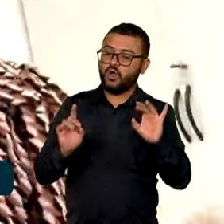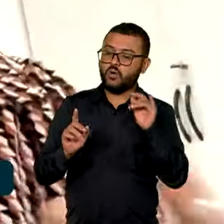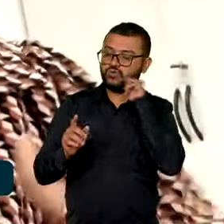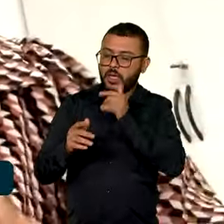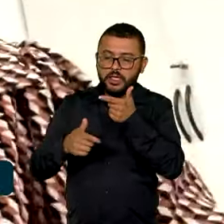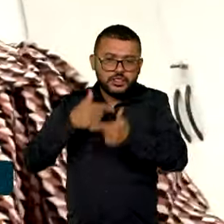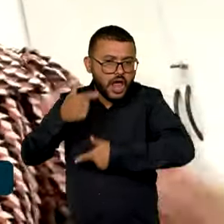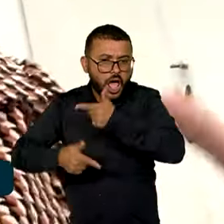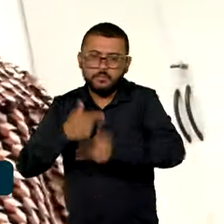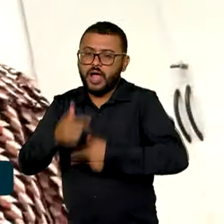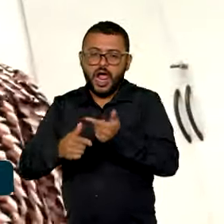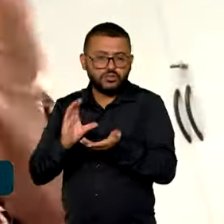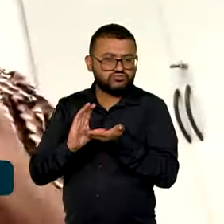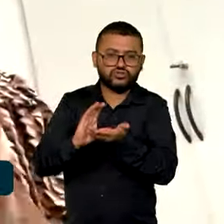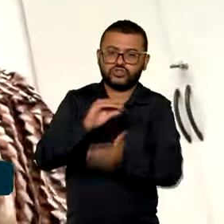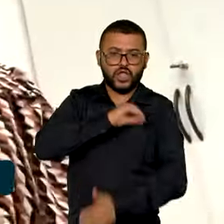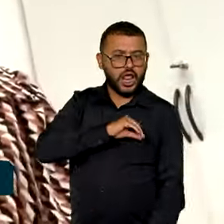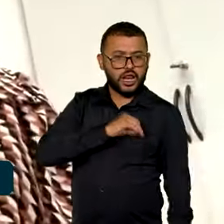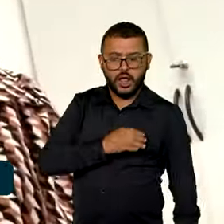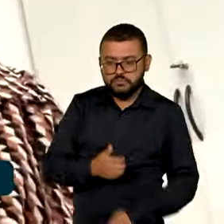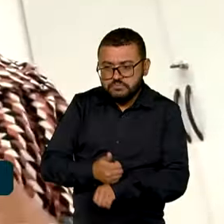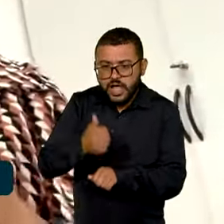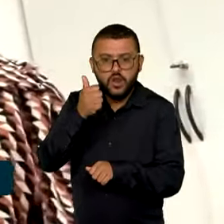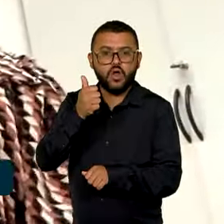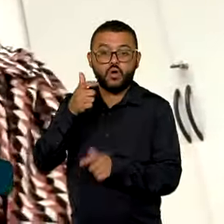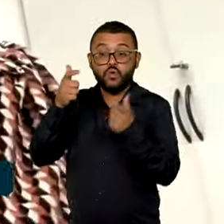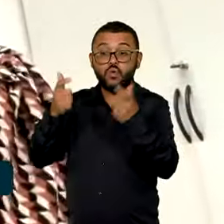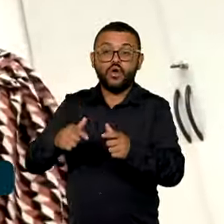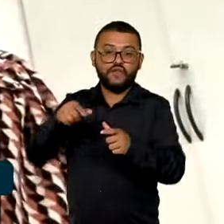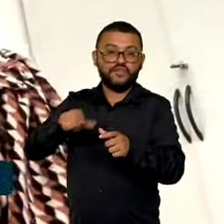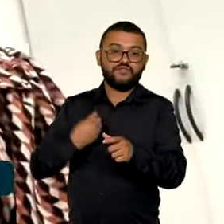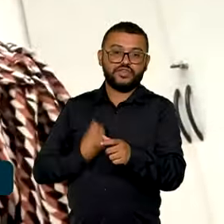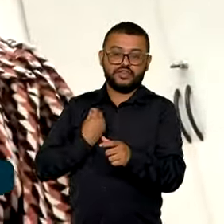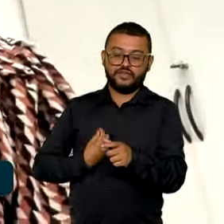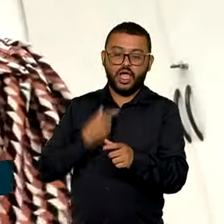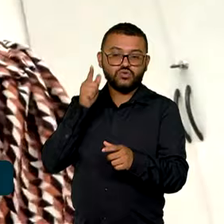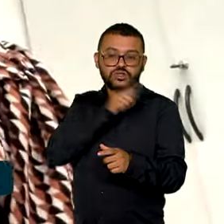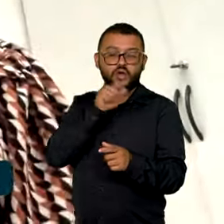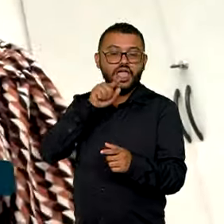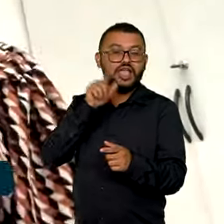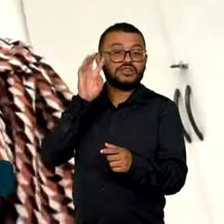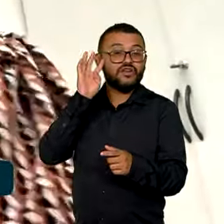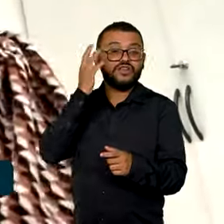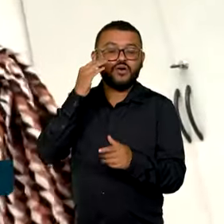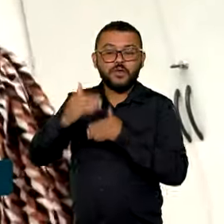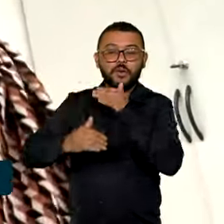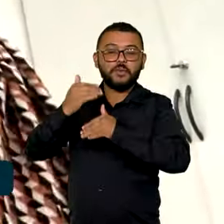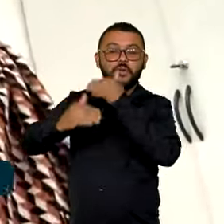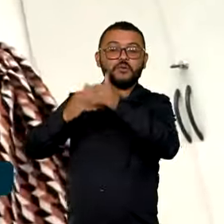emprego, gera renda para mais pessoas do mesmo território. A consequência disso é o desenvolvimento do próprio território.